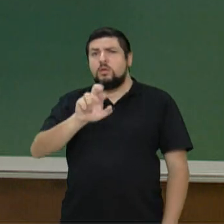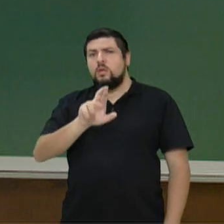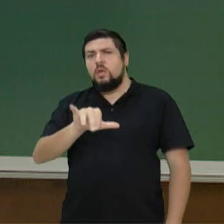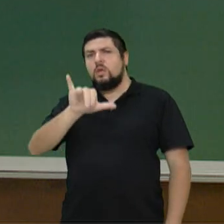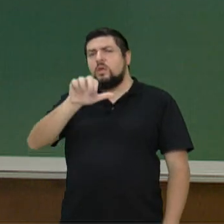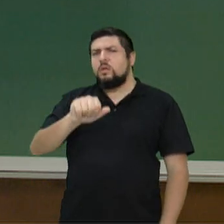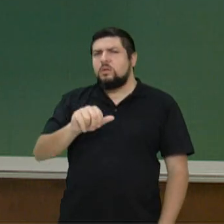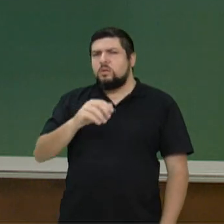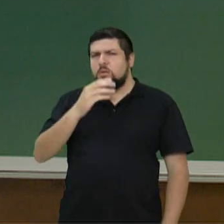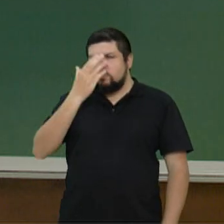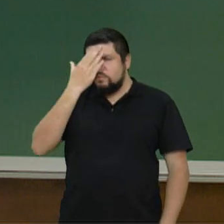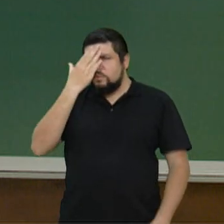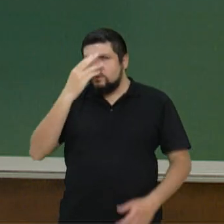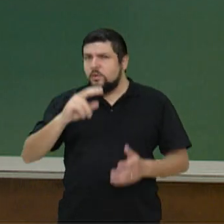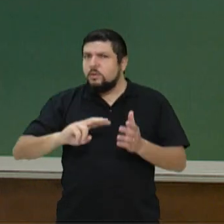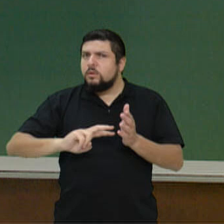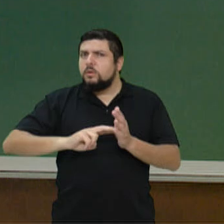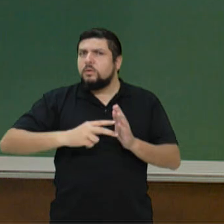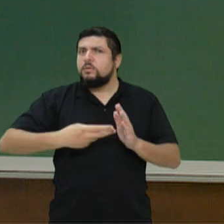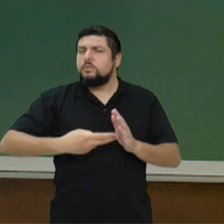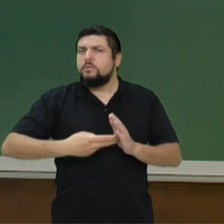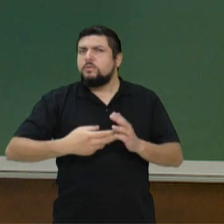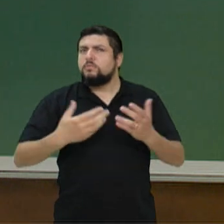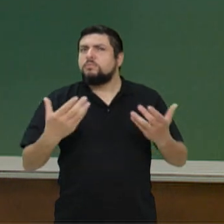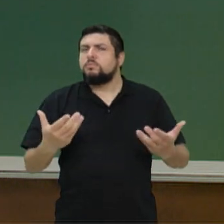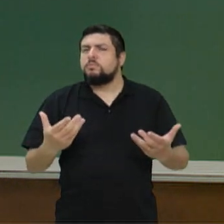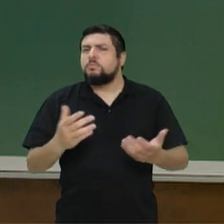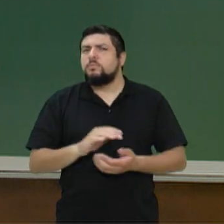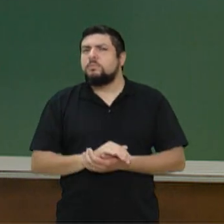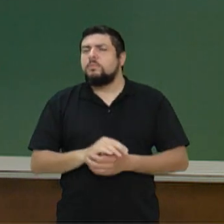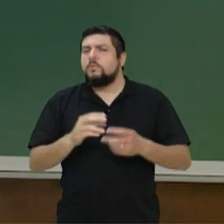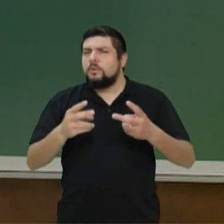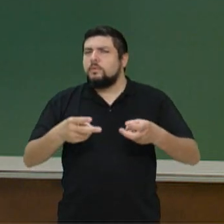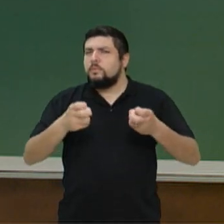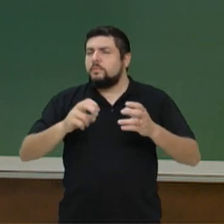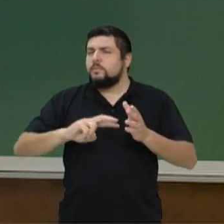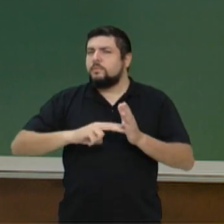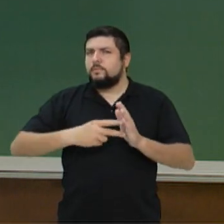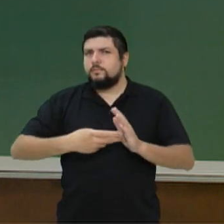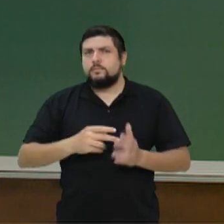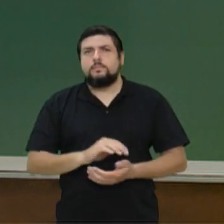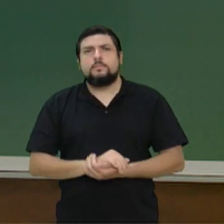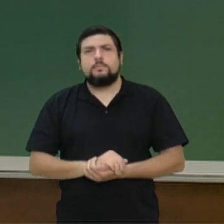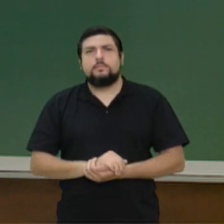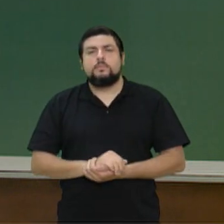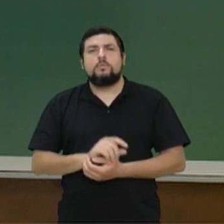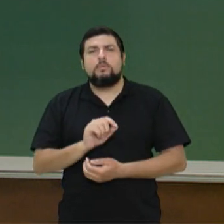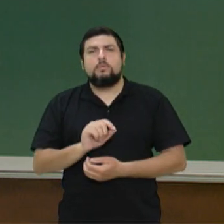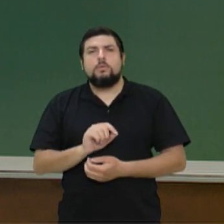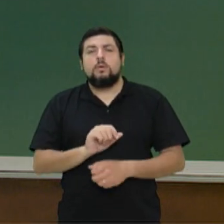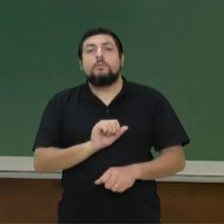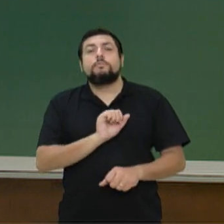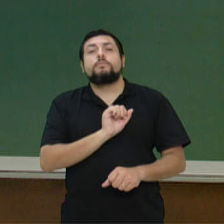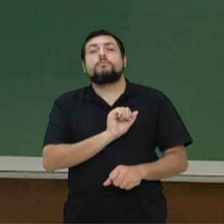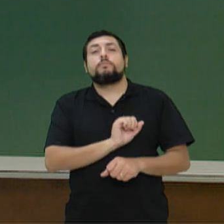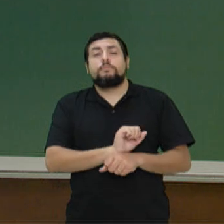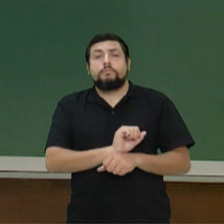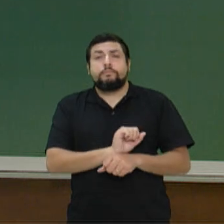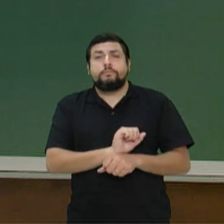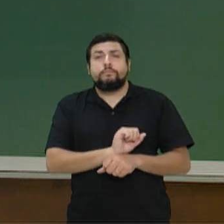essa pessoa está querendo falar para você? Veja o seu significado. É parado,